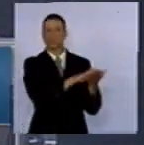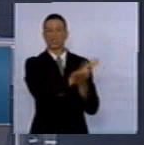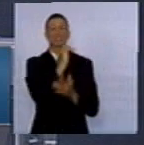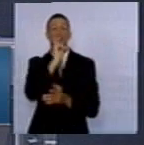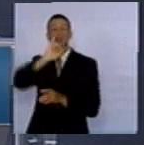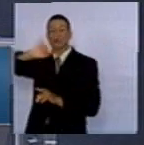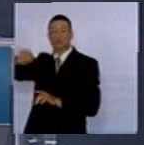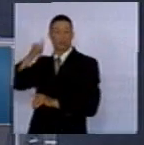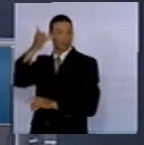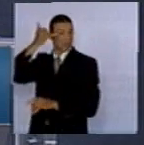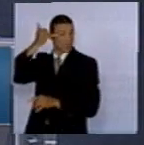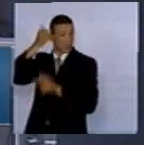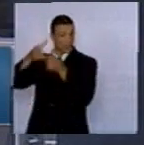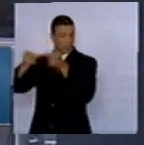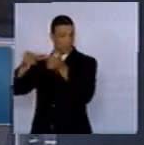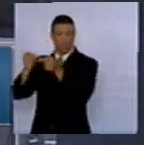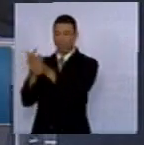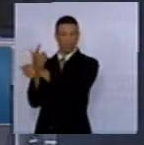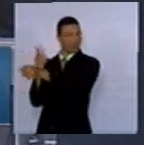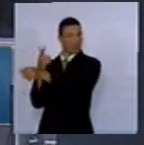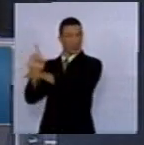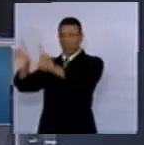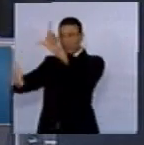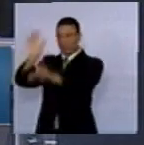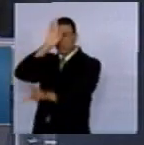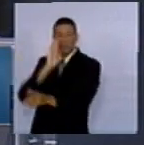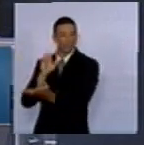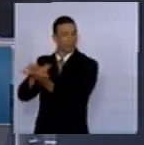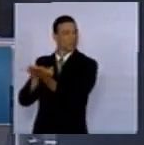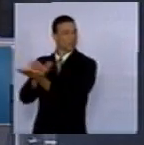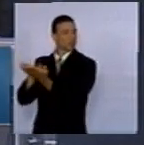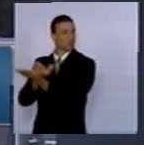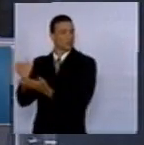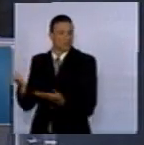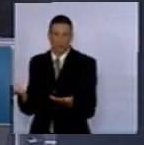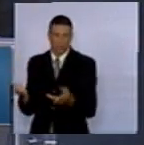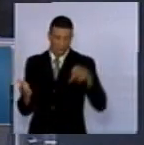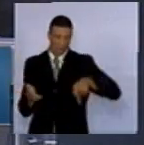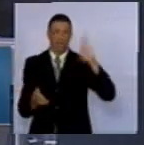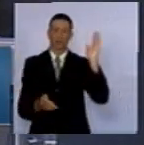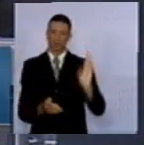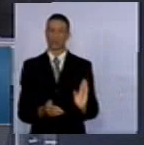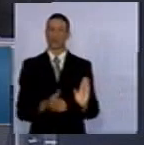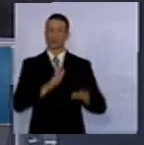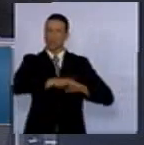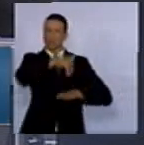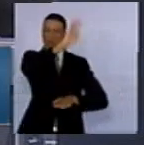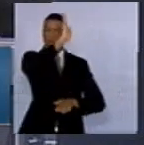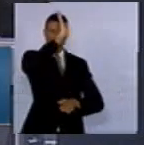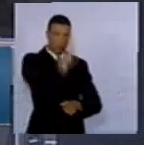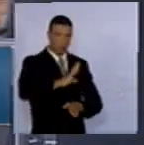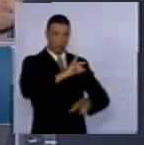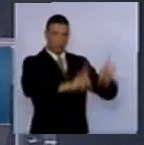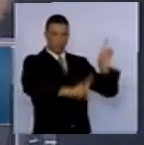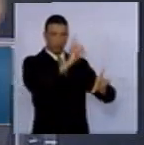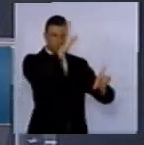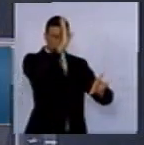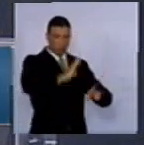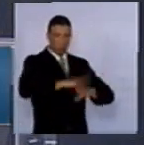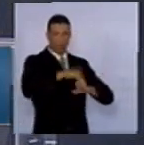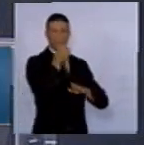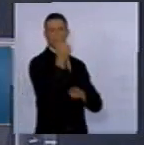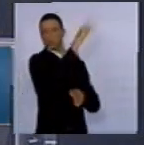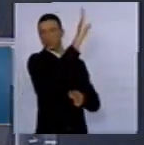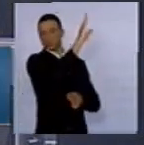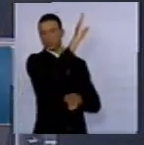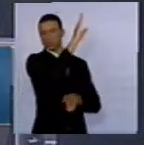Japão na América Latina e no Brasil ainda é grande o número de domicílios que recebe televisão aberta embora nós estamos sabendo